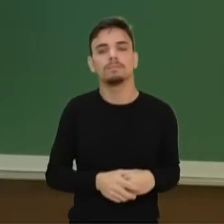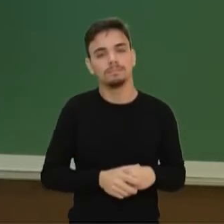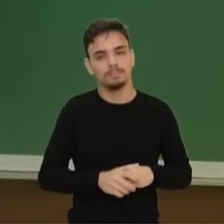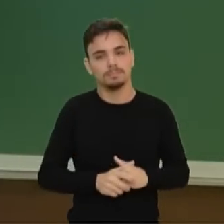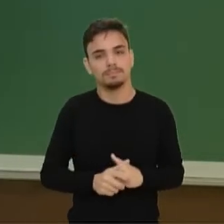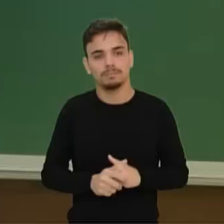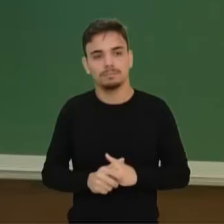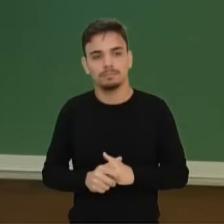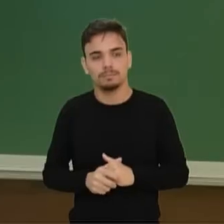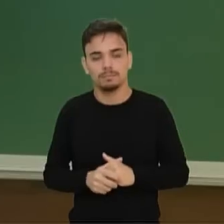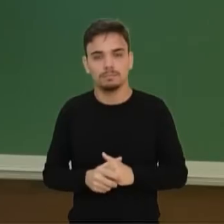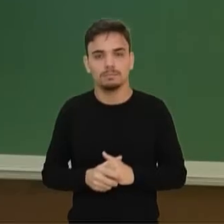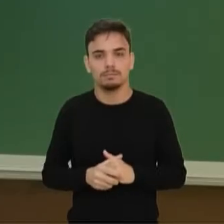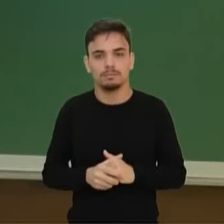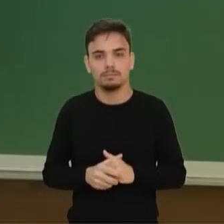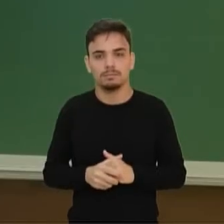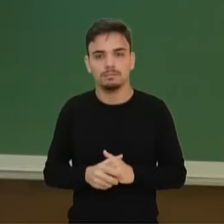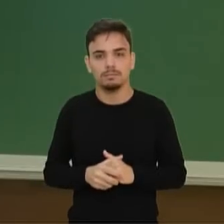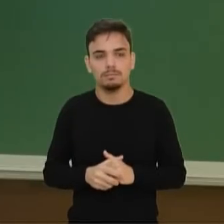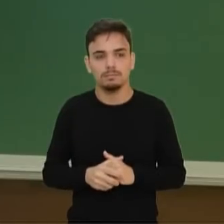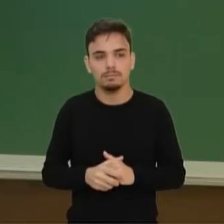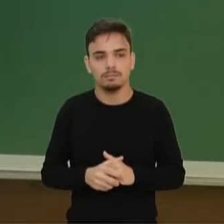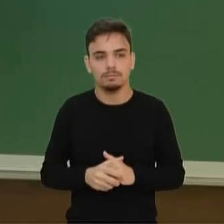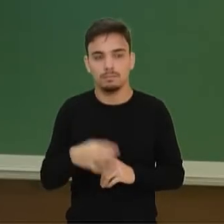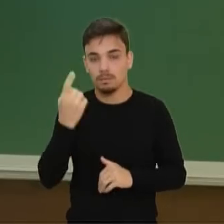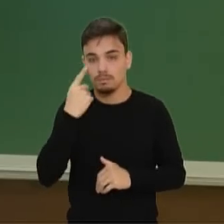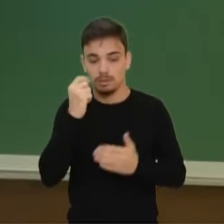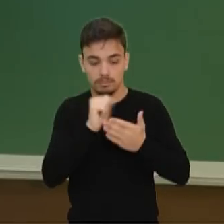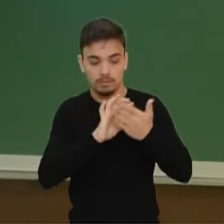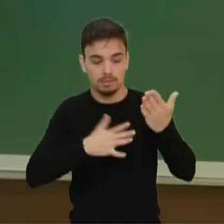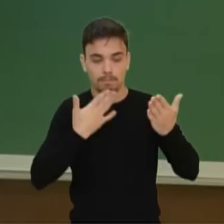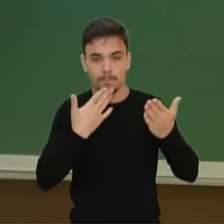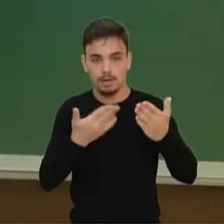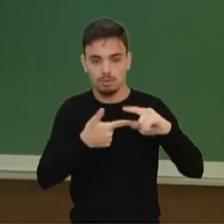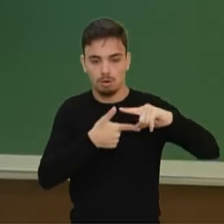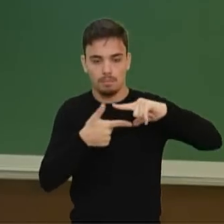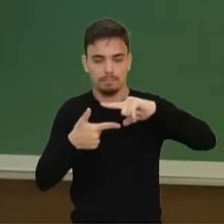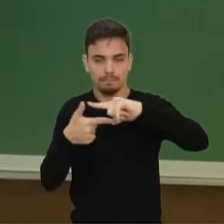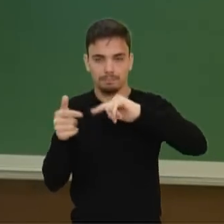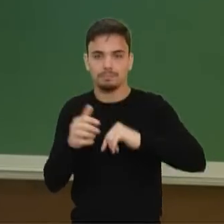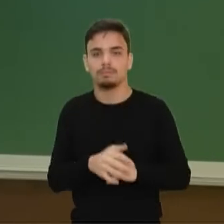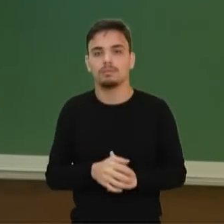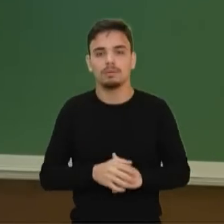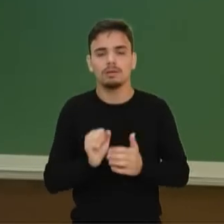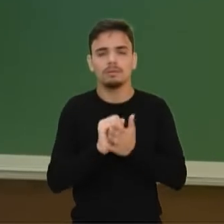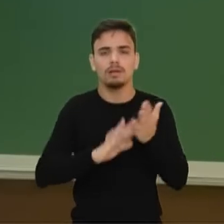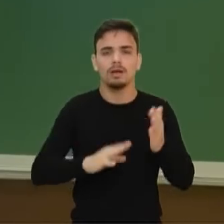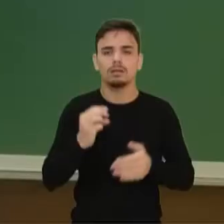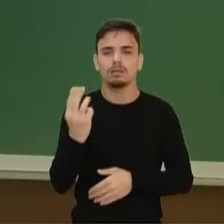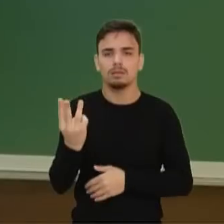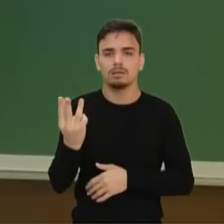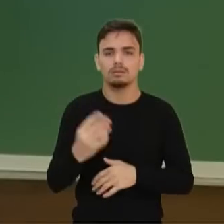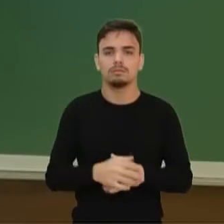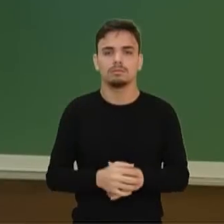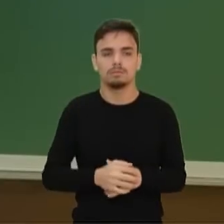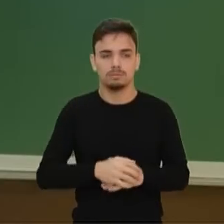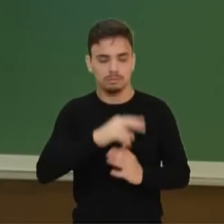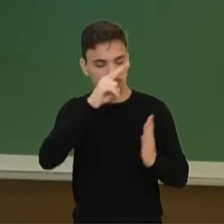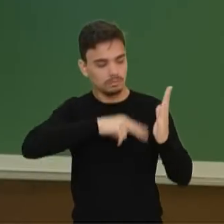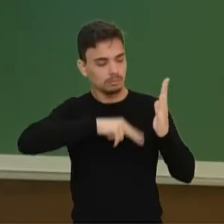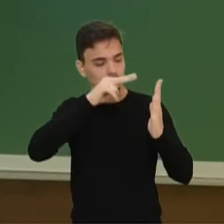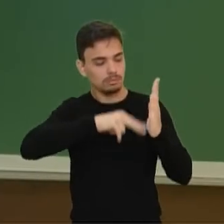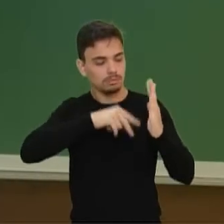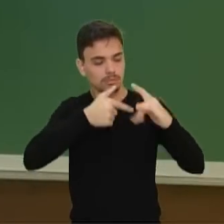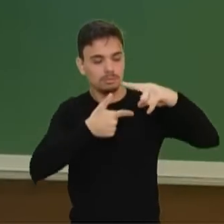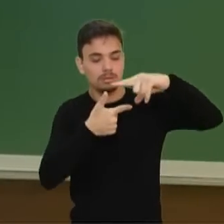que as atividades pedem da tirinha? Muito bem. Atividade 3. Analisando a tira da